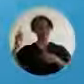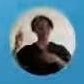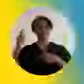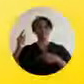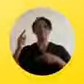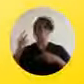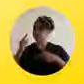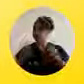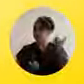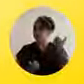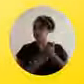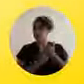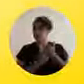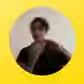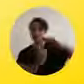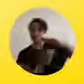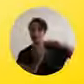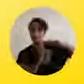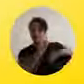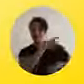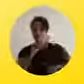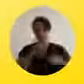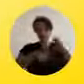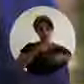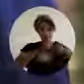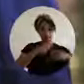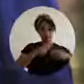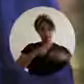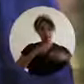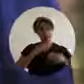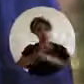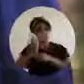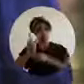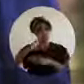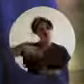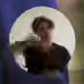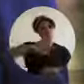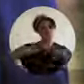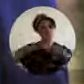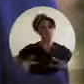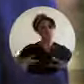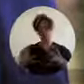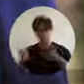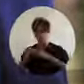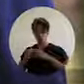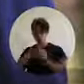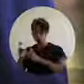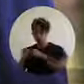Salvador pode ser mais! Mais solidária com empresários e comerciantes. Para cuidar de gente, vamos nos cercar